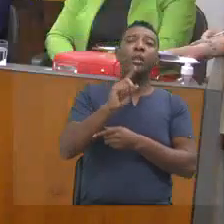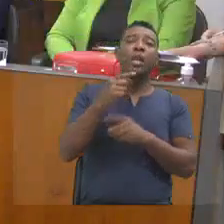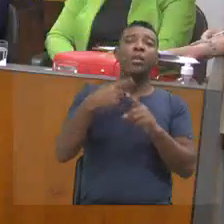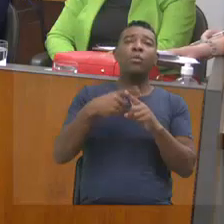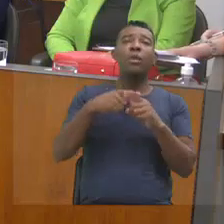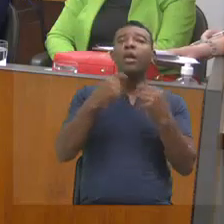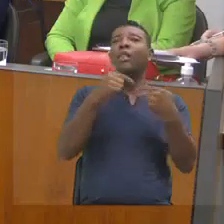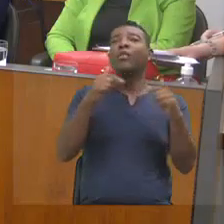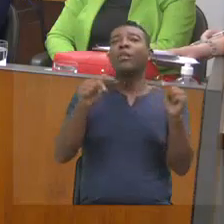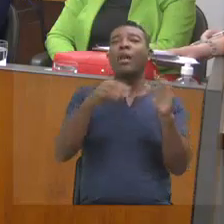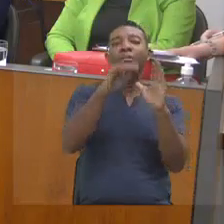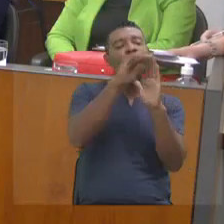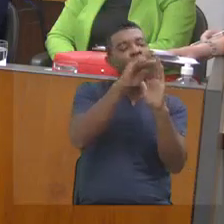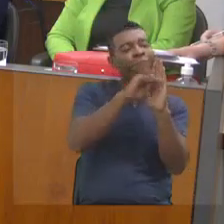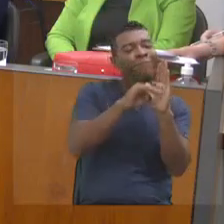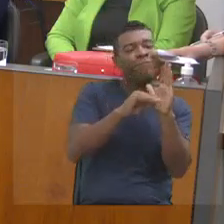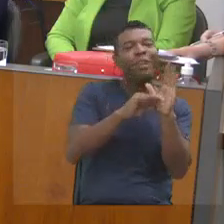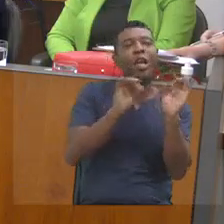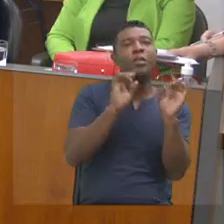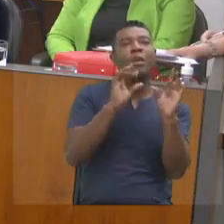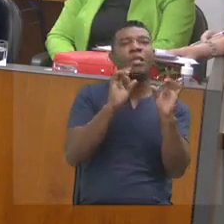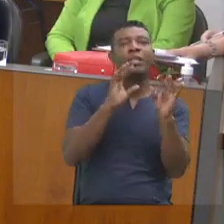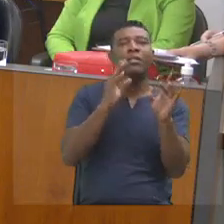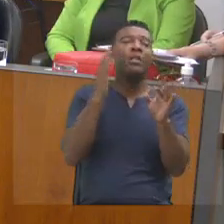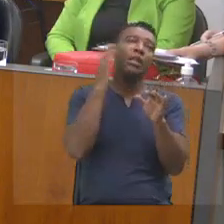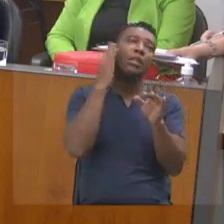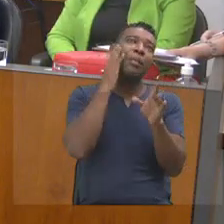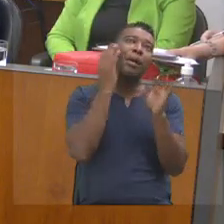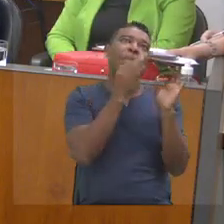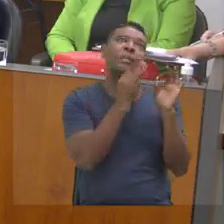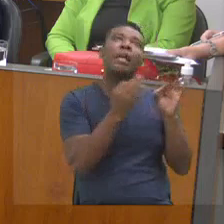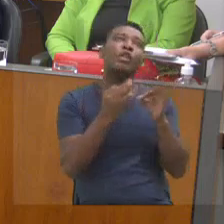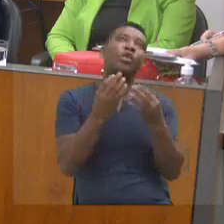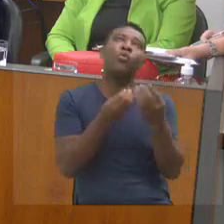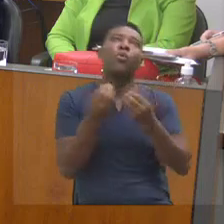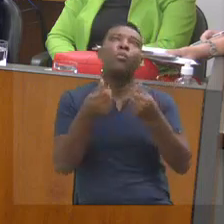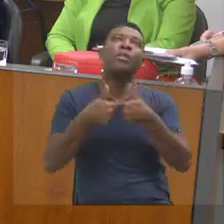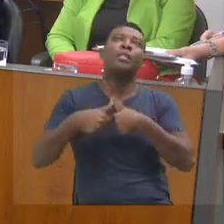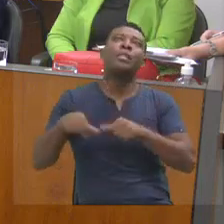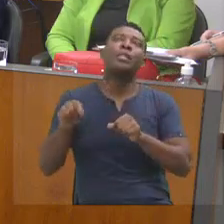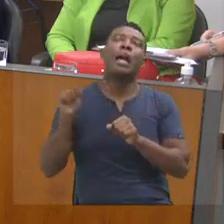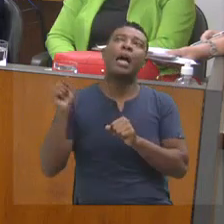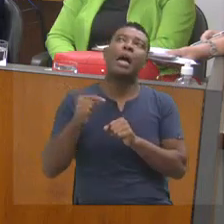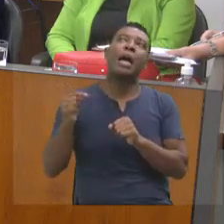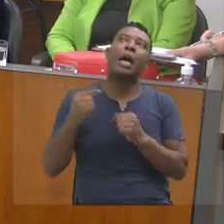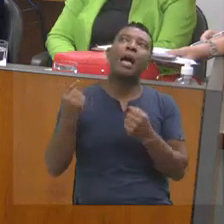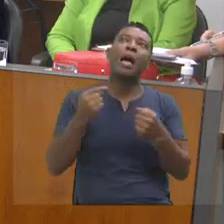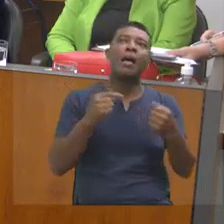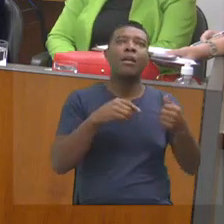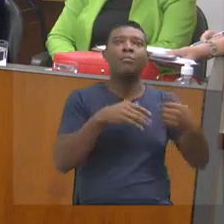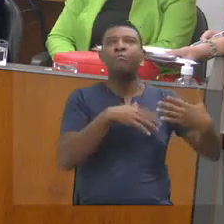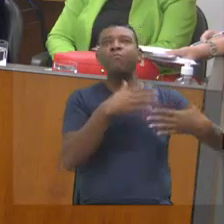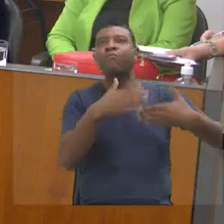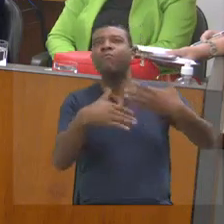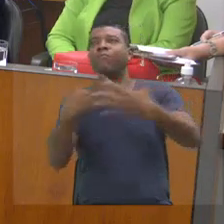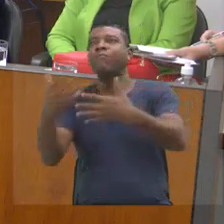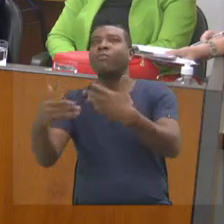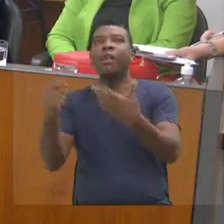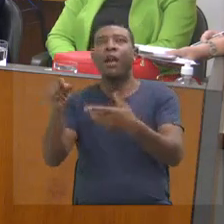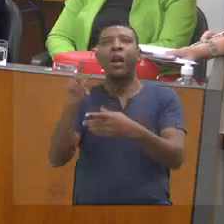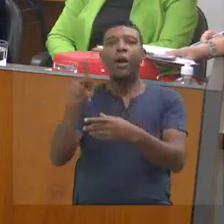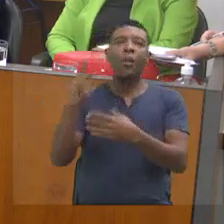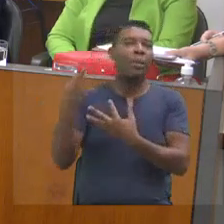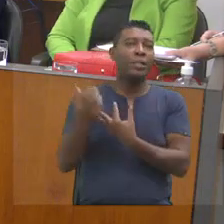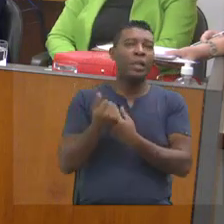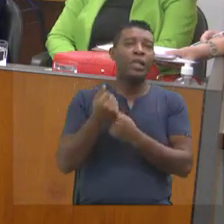um protocolo específico saber certinho é como anda a o fluxo do paciente porque ele